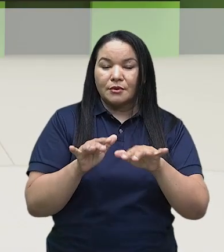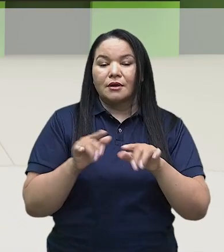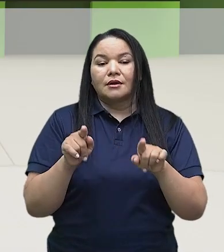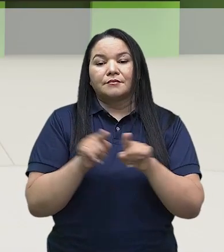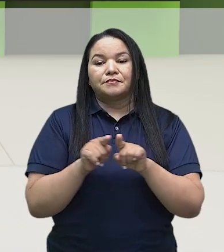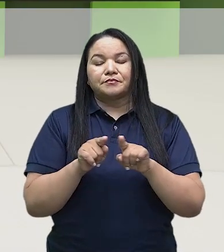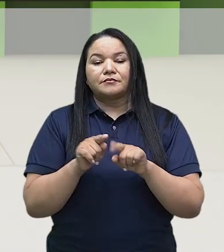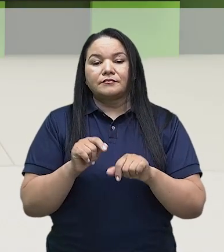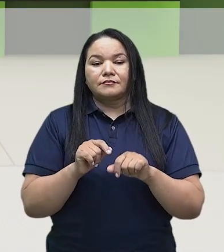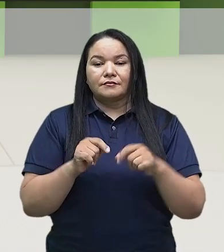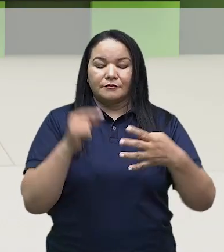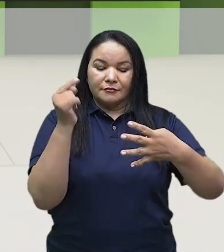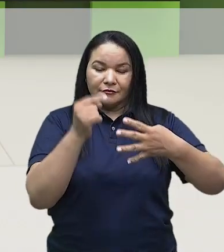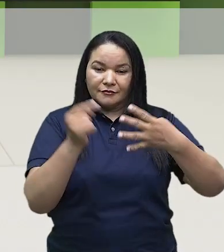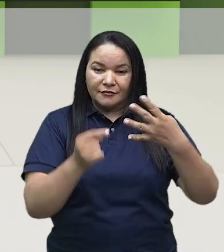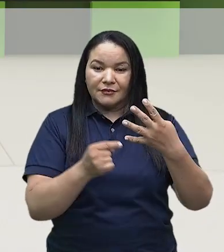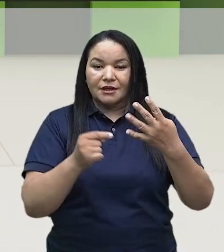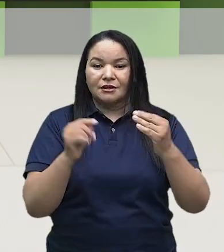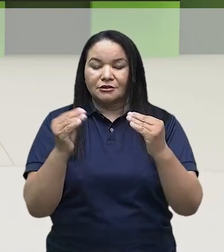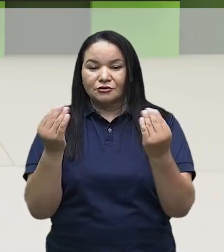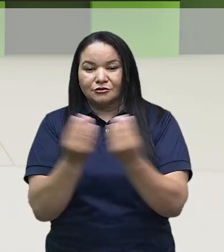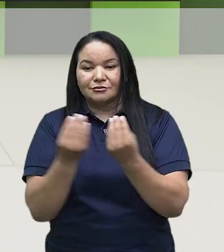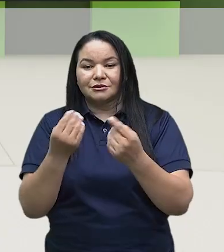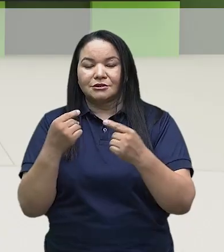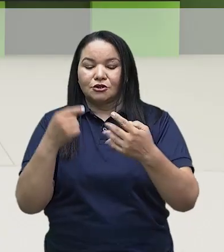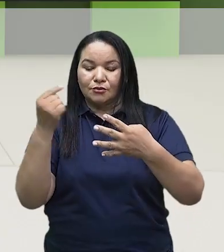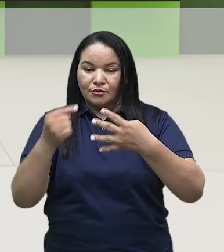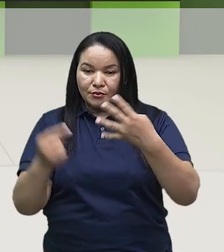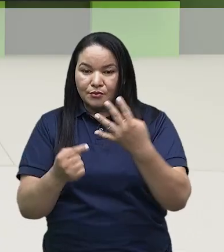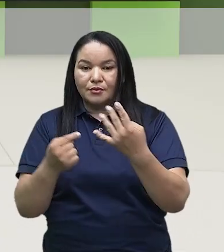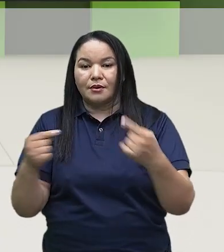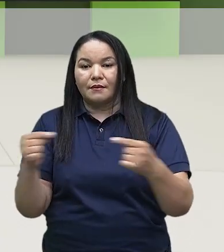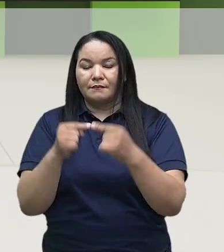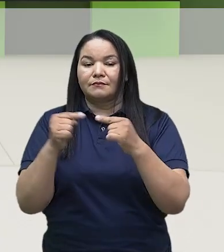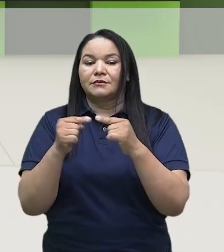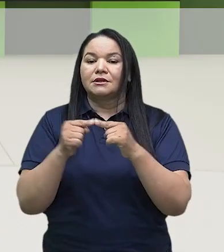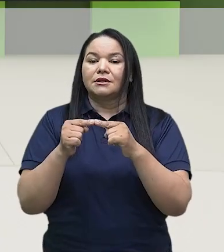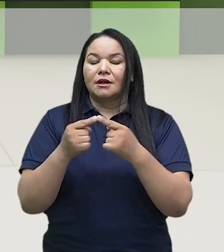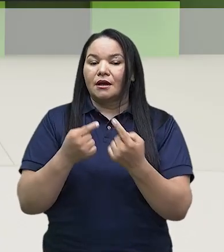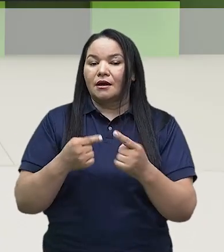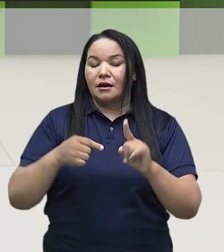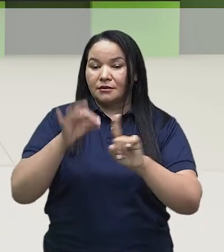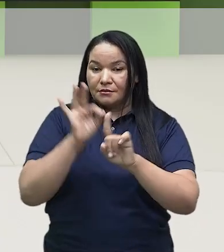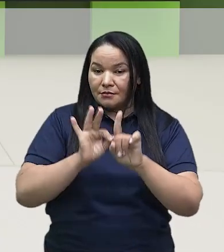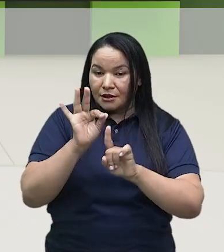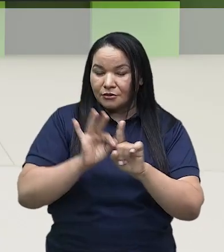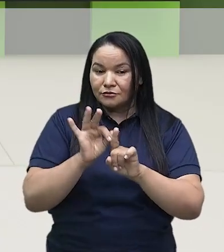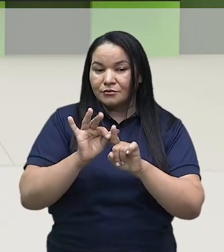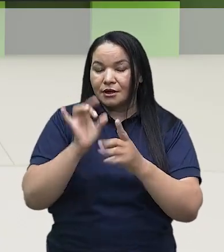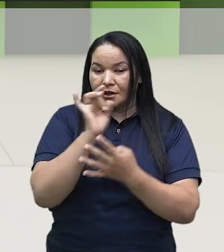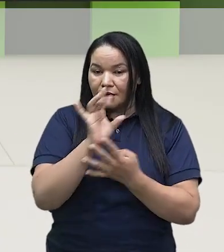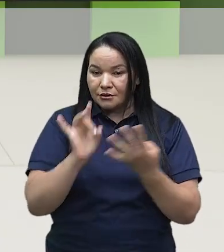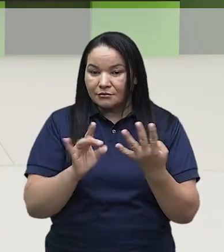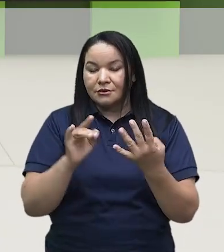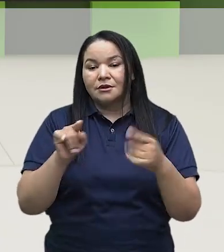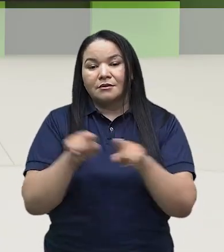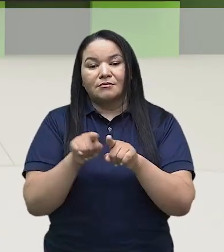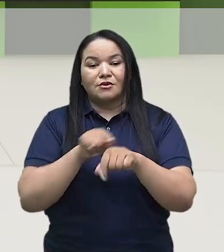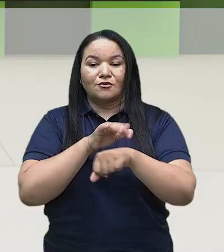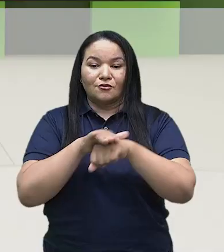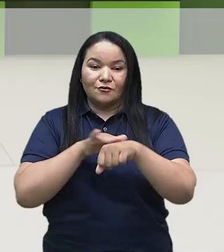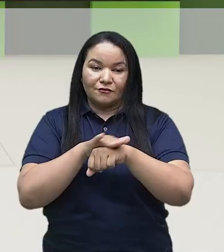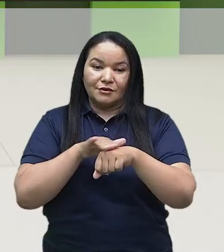E que cada substância tem o seu próprio ponto de fusão e ebulição, né? E também conversamos um